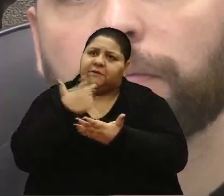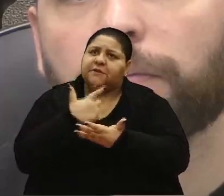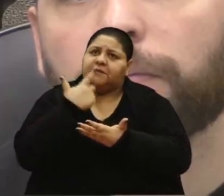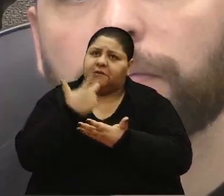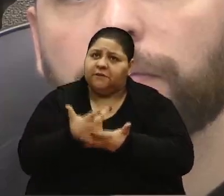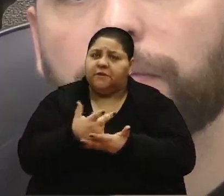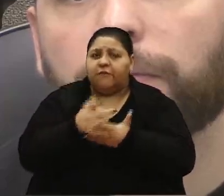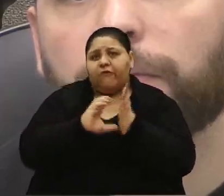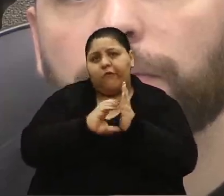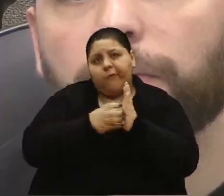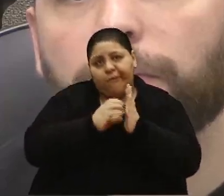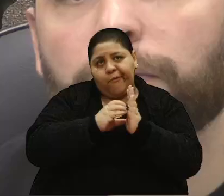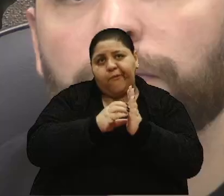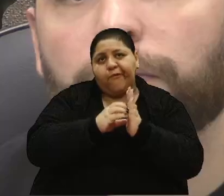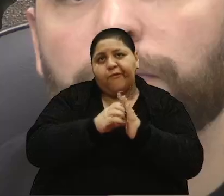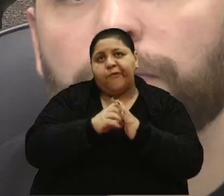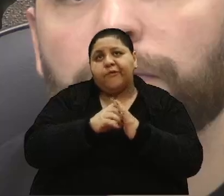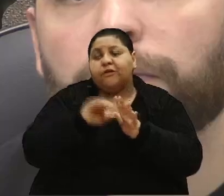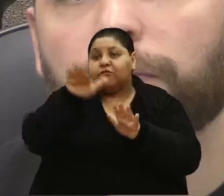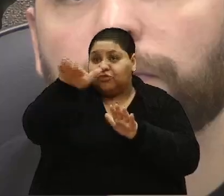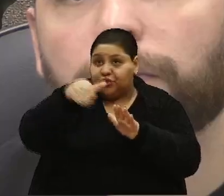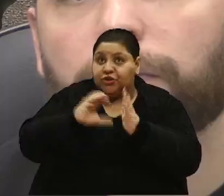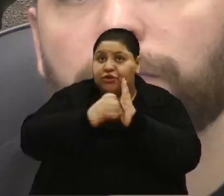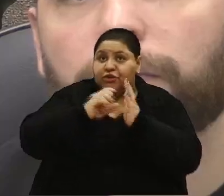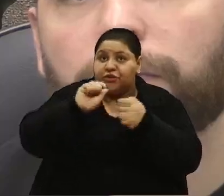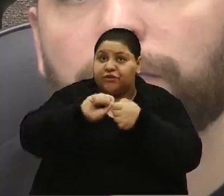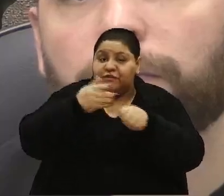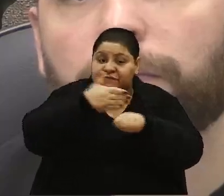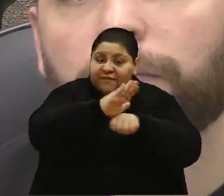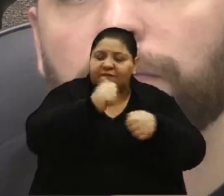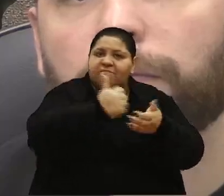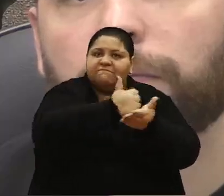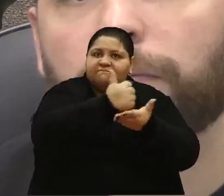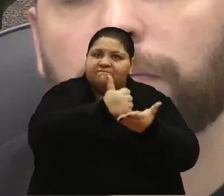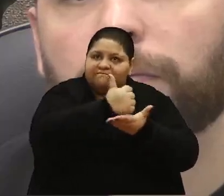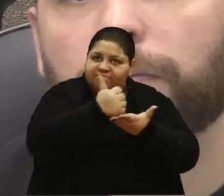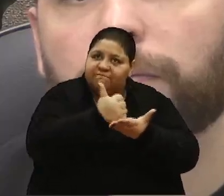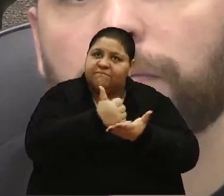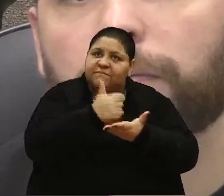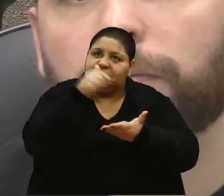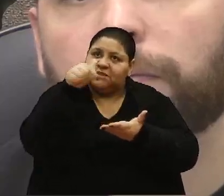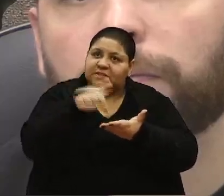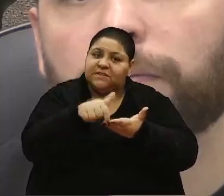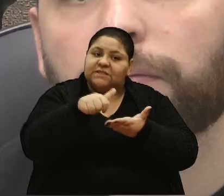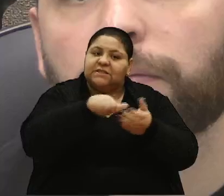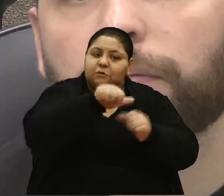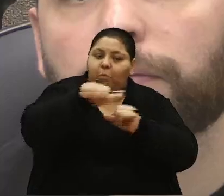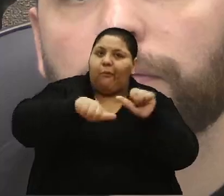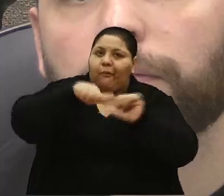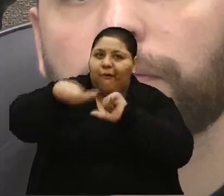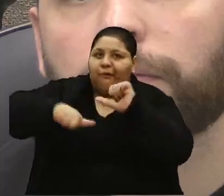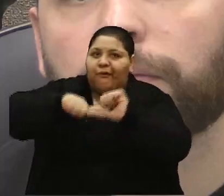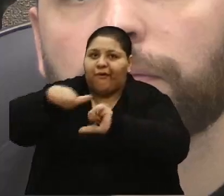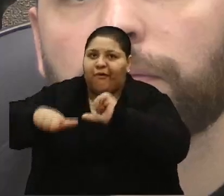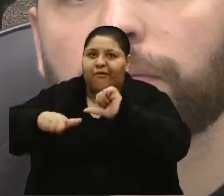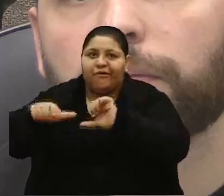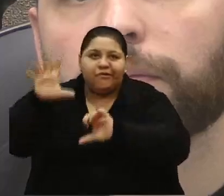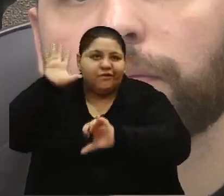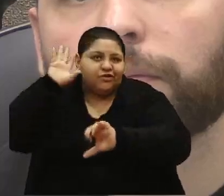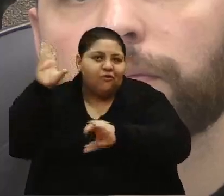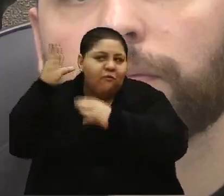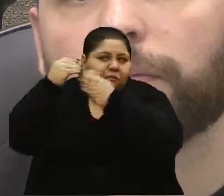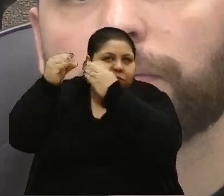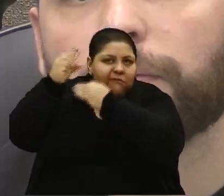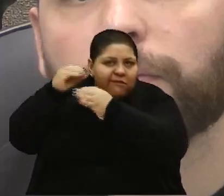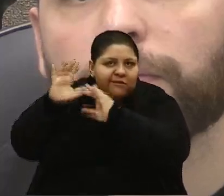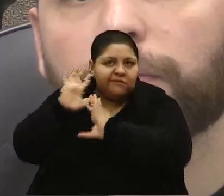dos partidos, né? Então, um alô para os partidos que fazem parte da base, né? Nessas remodelações aí que a gente ouve vários burburinhos de acontecer,